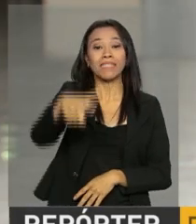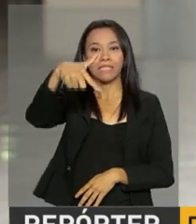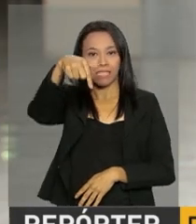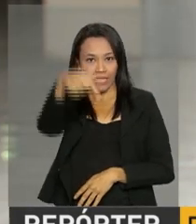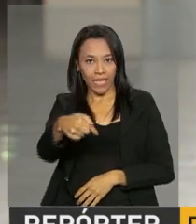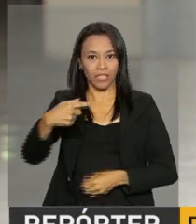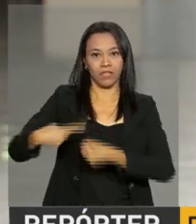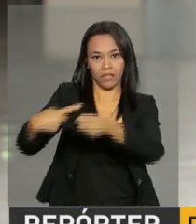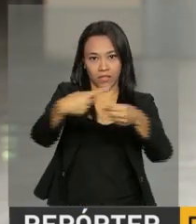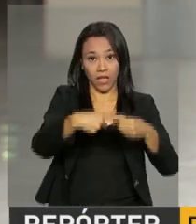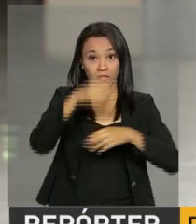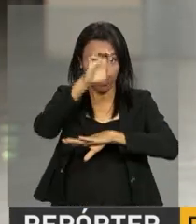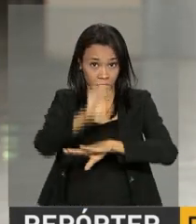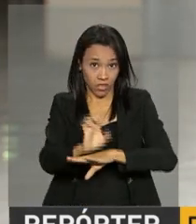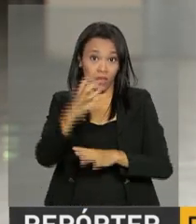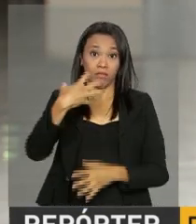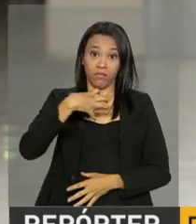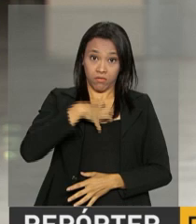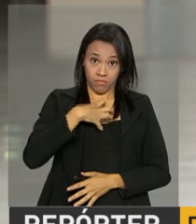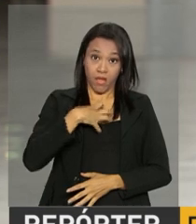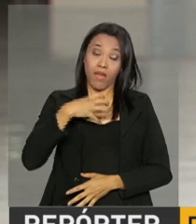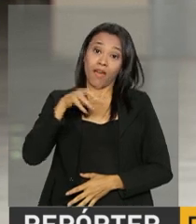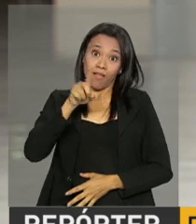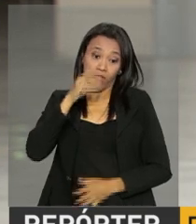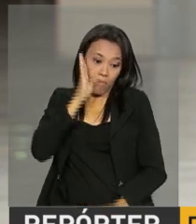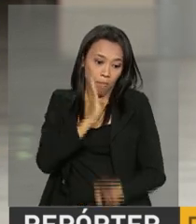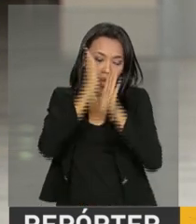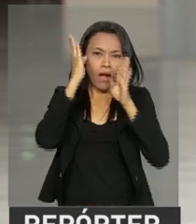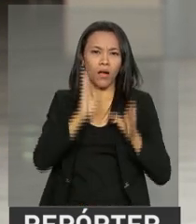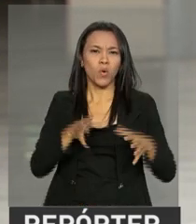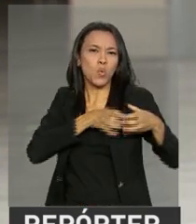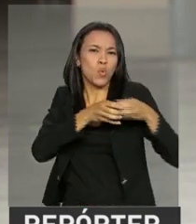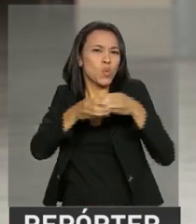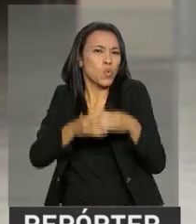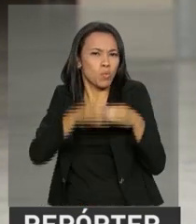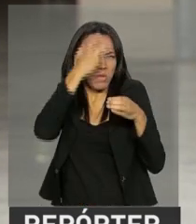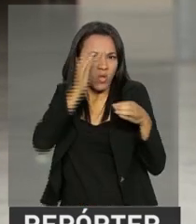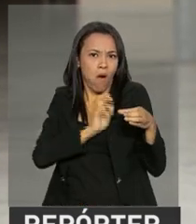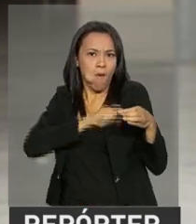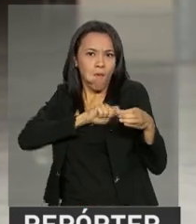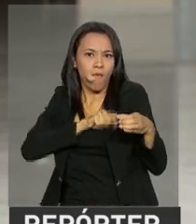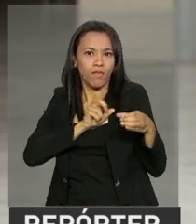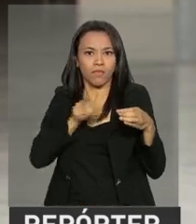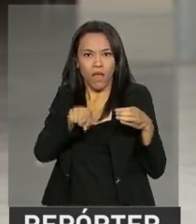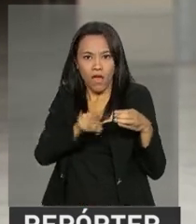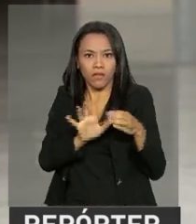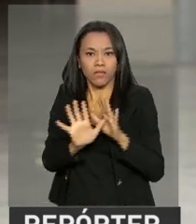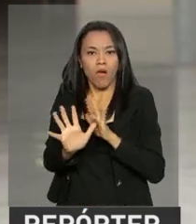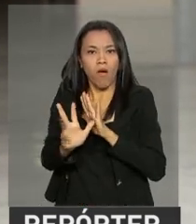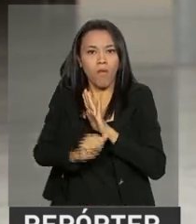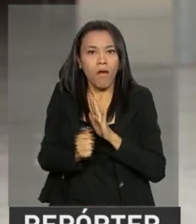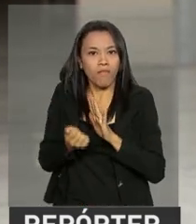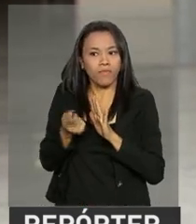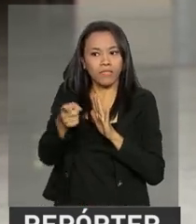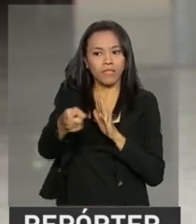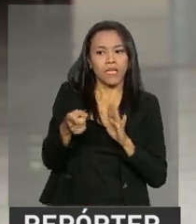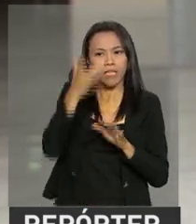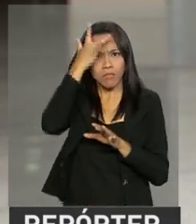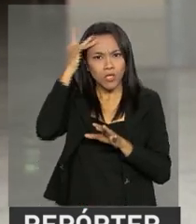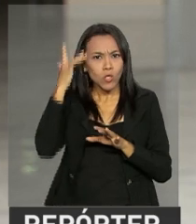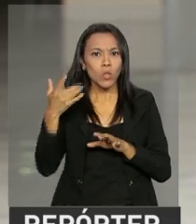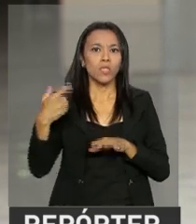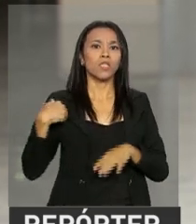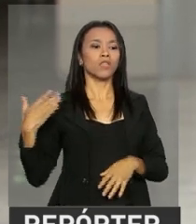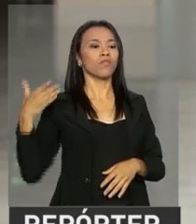municípios baianos foram utilizadas nessa fraude. A quadrilha responsável fraudava vínculos empregatícios para que os beneficiados